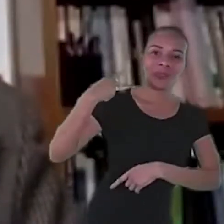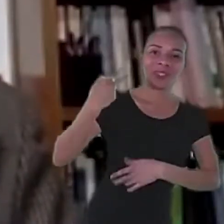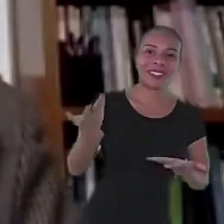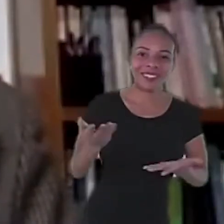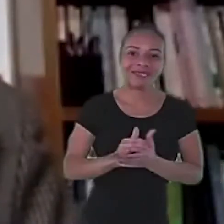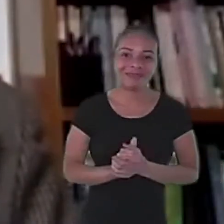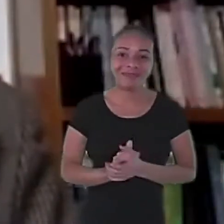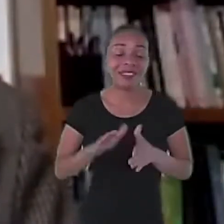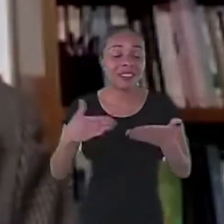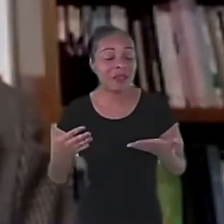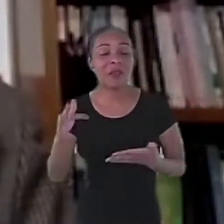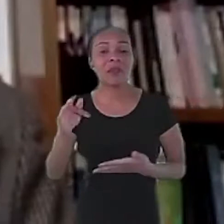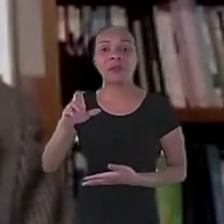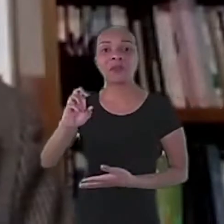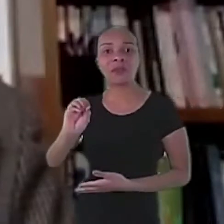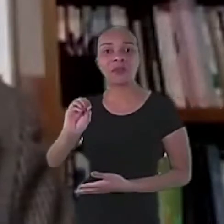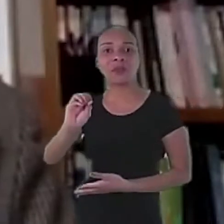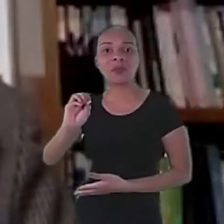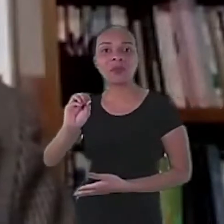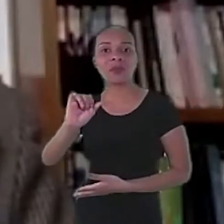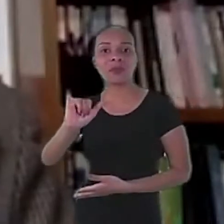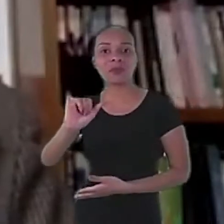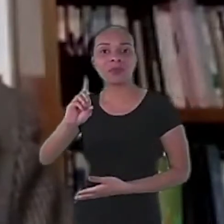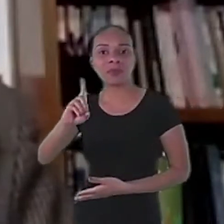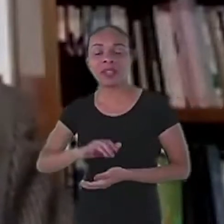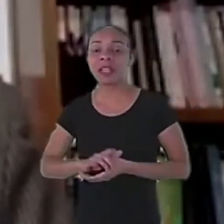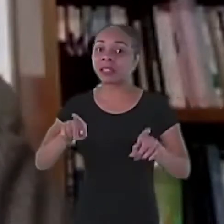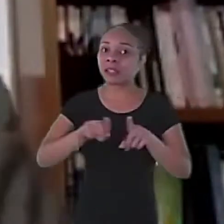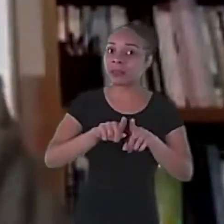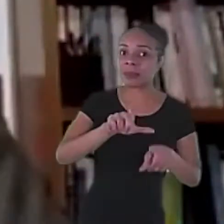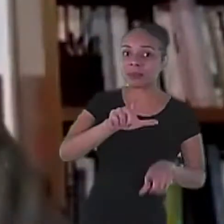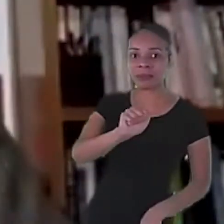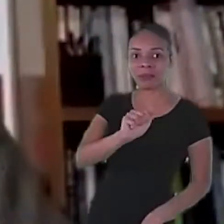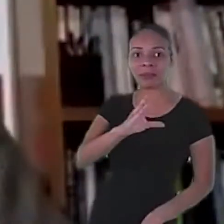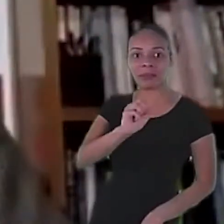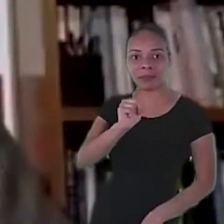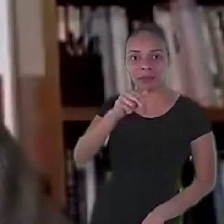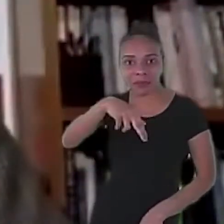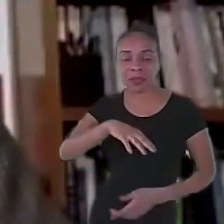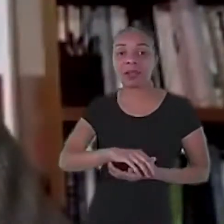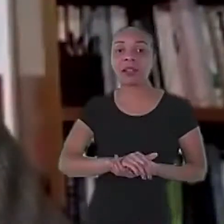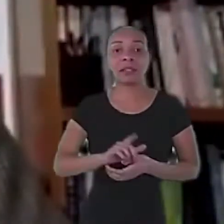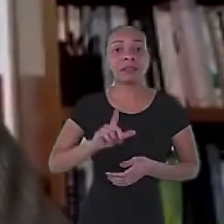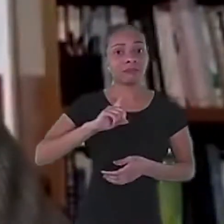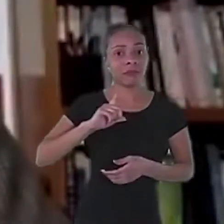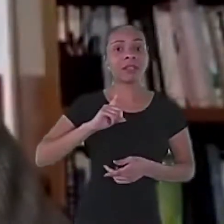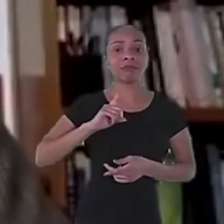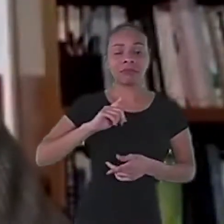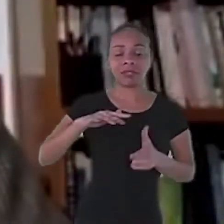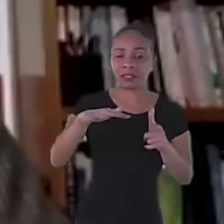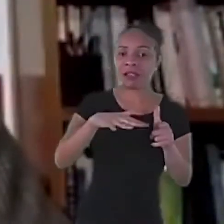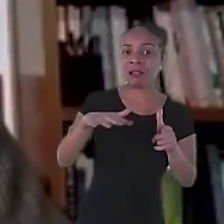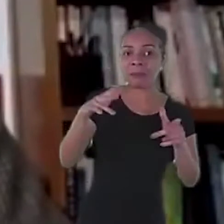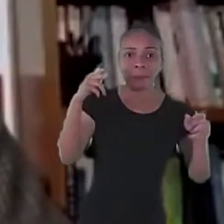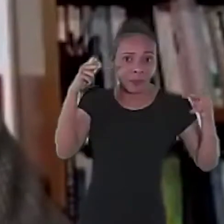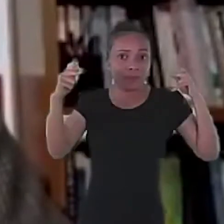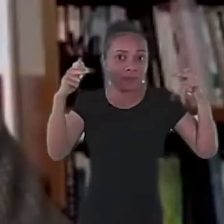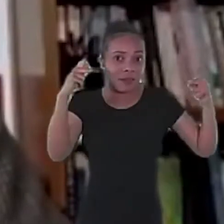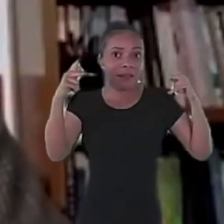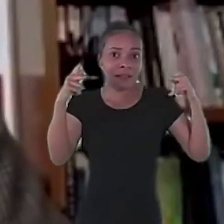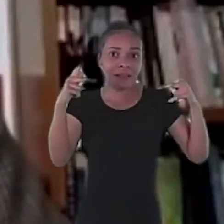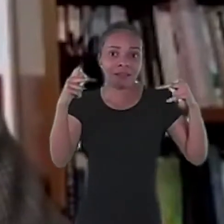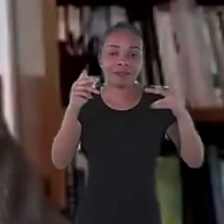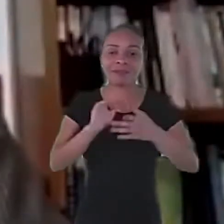Lacan usam esse termo, psicanálise aplicada. E nós teremos aí